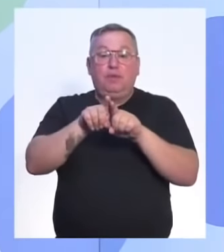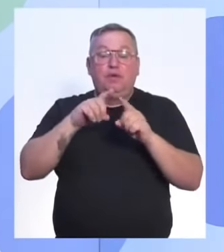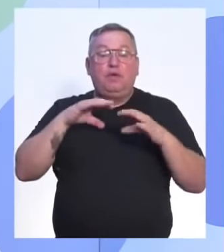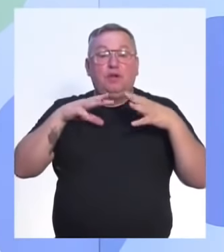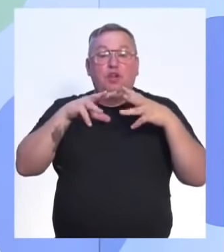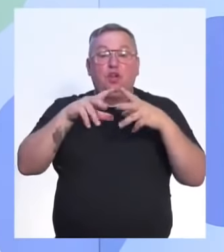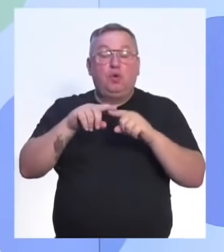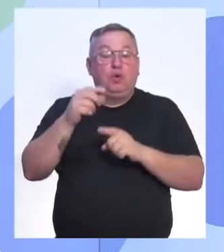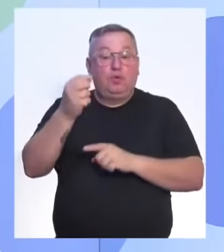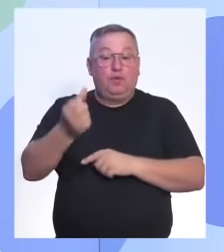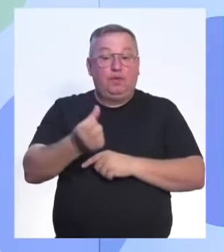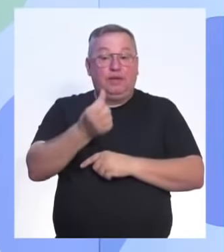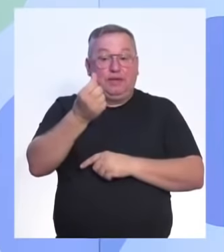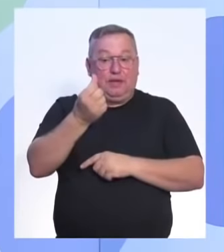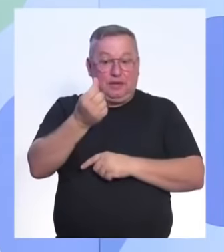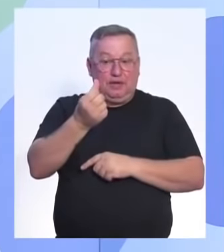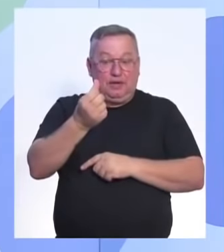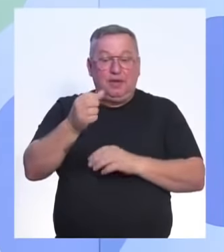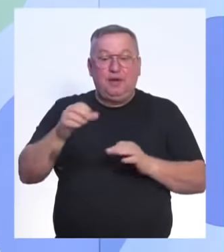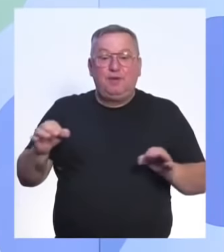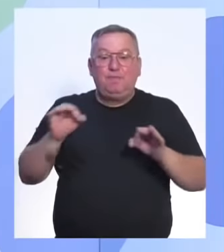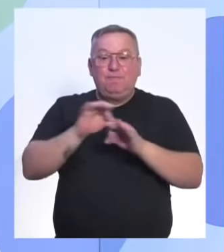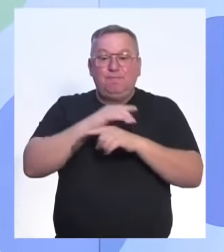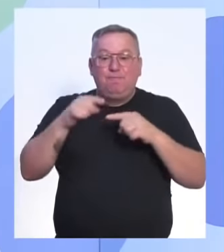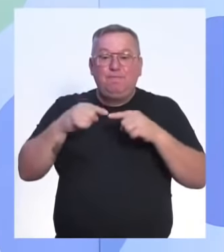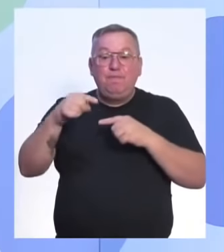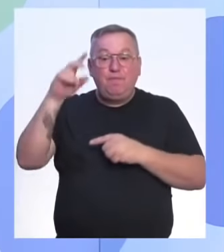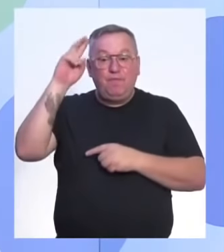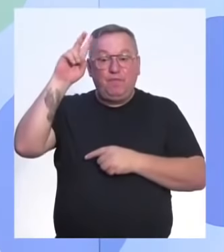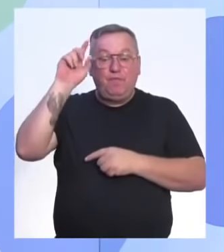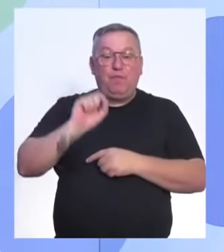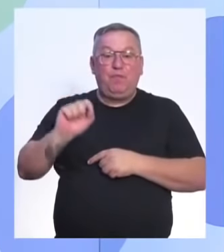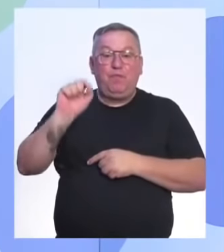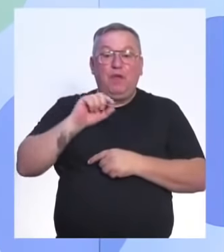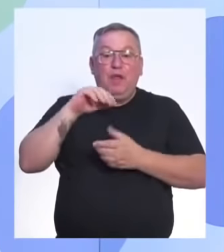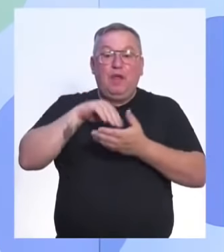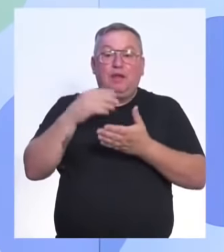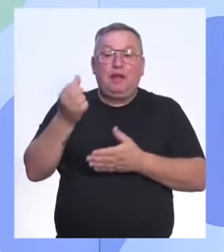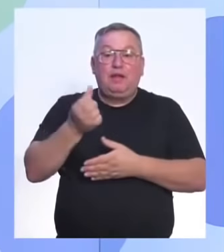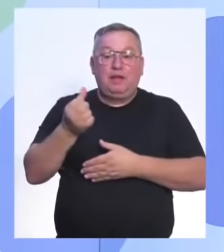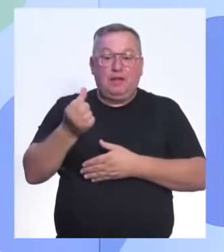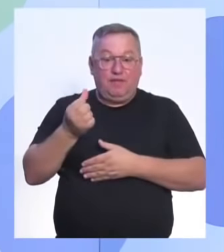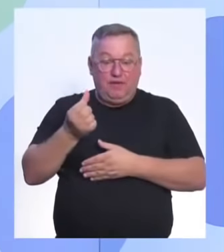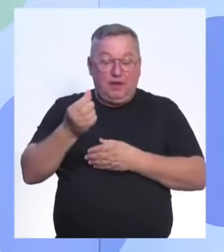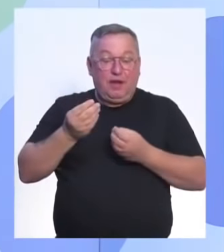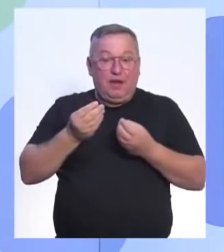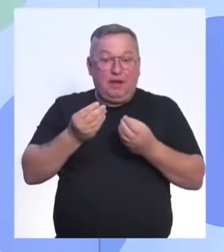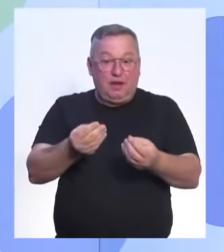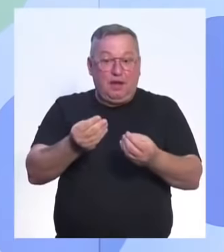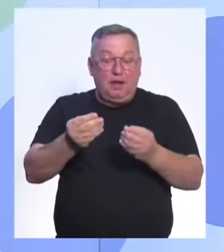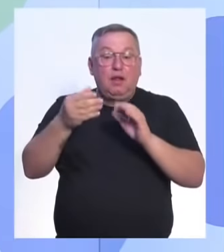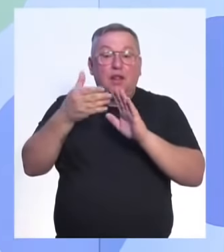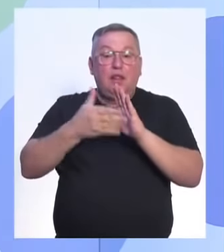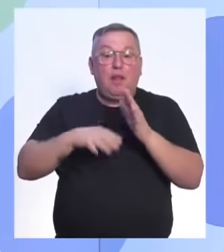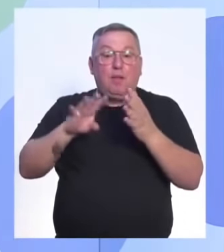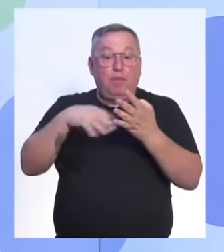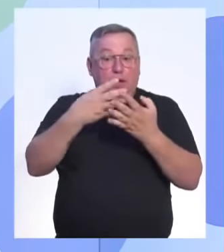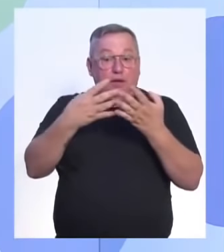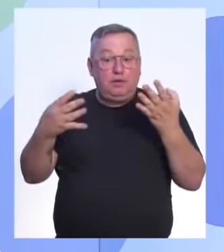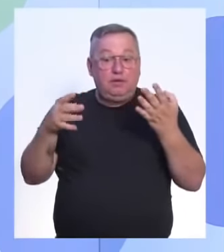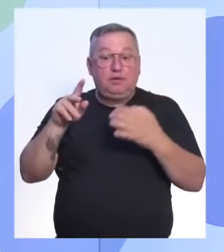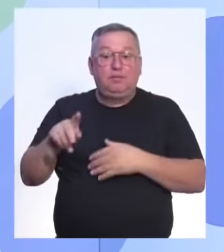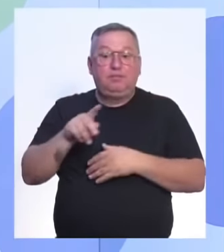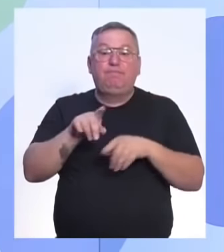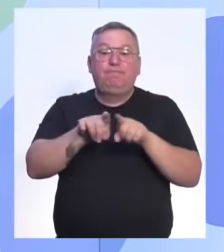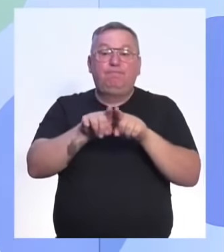6 desafios. E nós encerramos essa semana aí. Lembrando que até sexta-feira a entrega, né, da planilha lá pelos